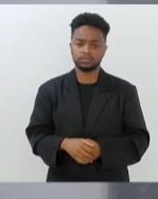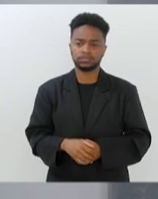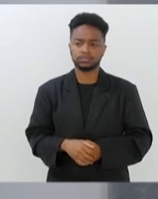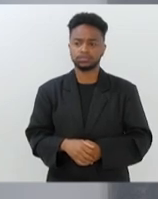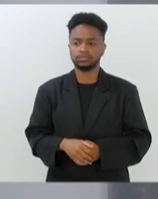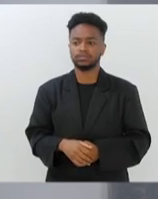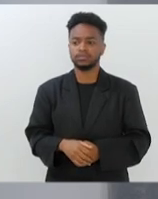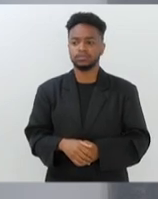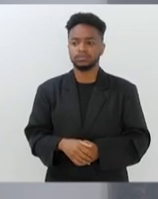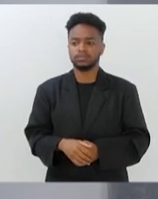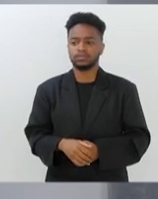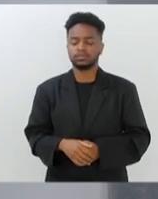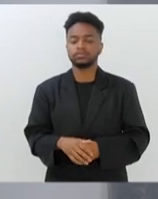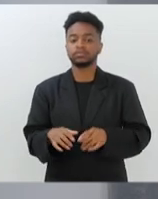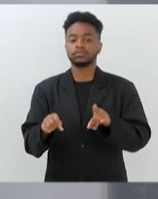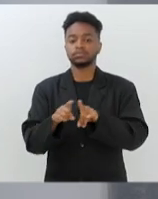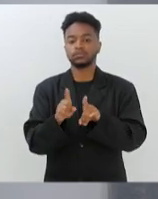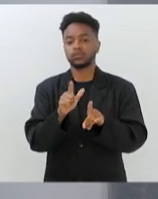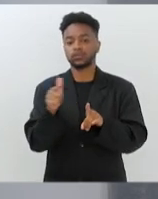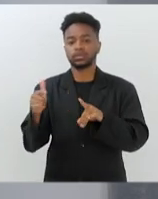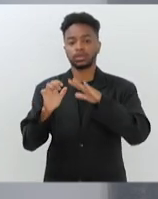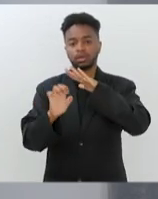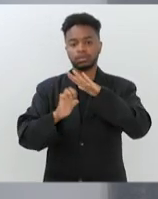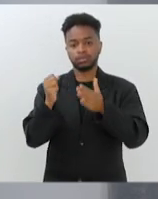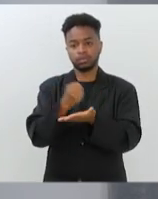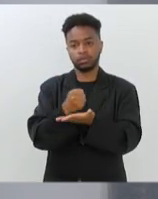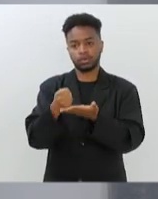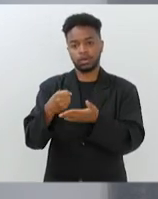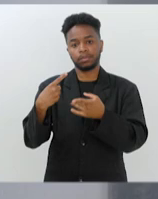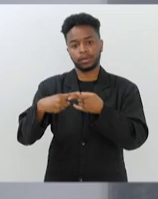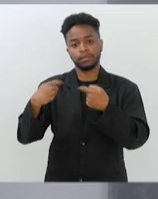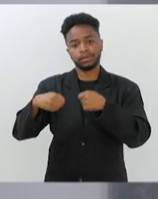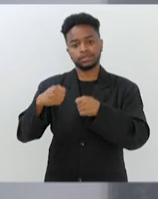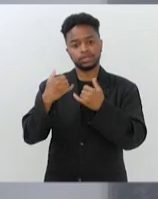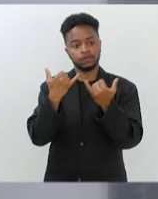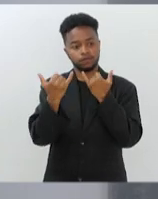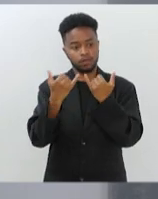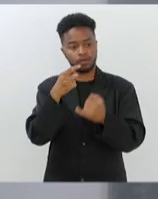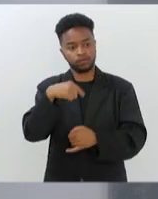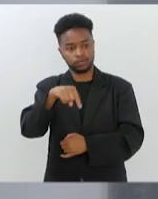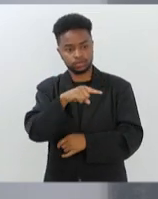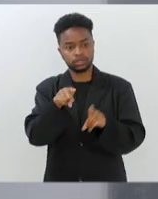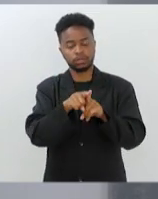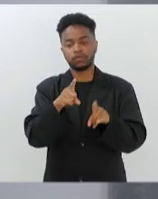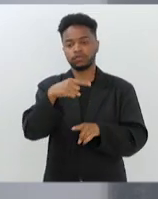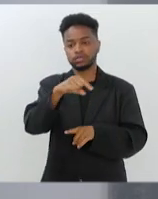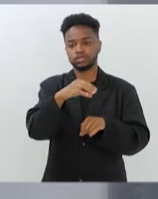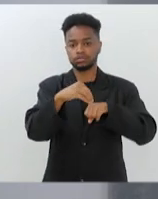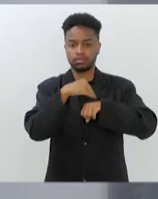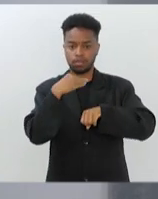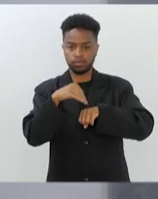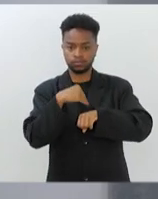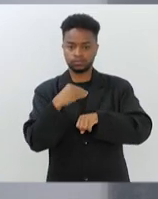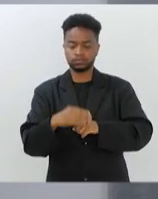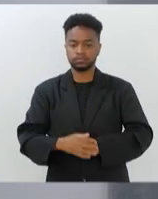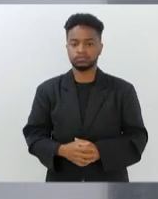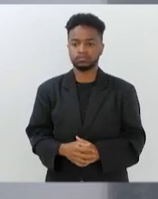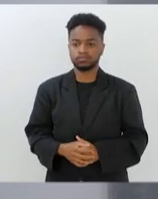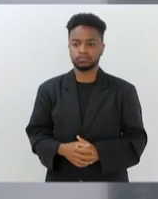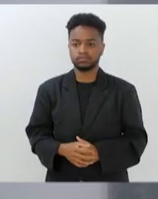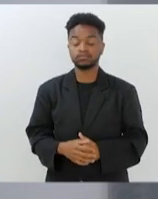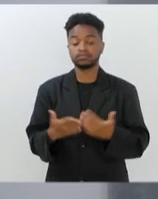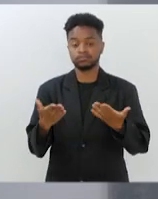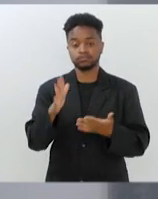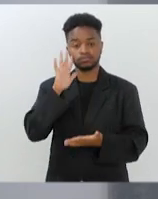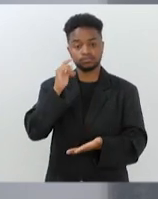a as agências subcontratadas porque eles possam informar vocês e vocês nos informarem eh então botar pra